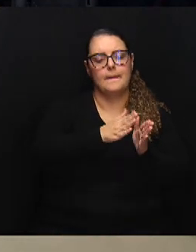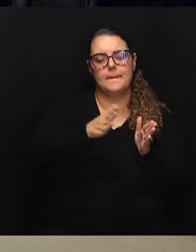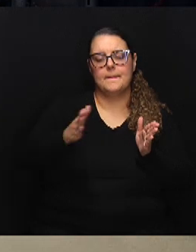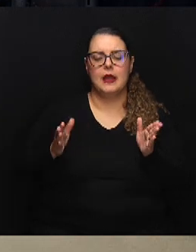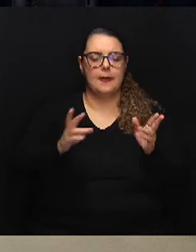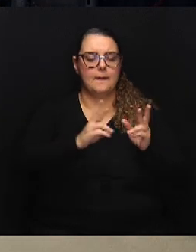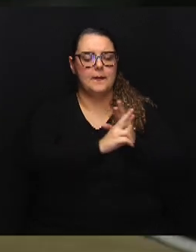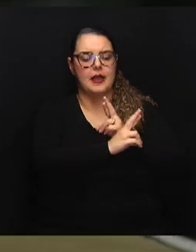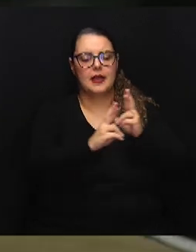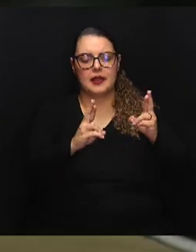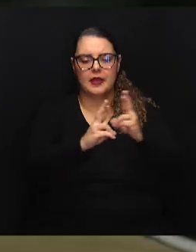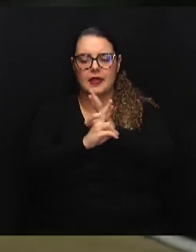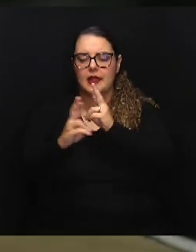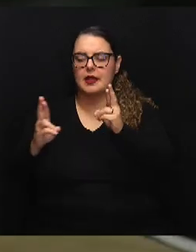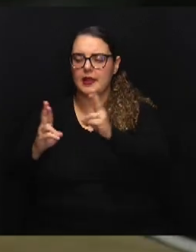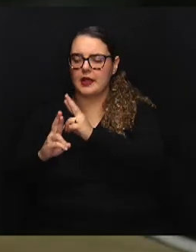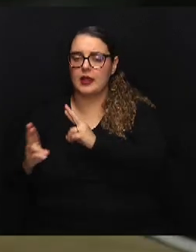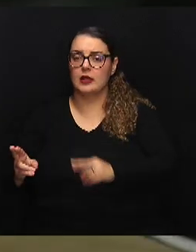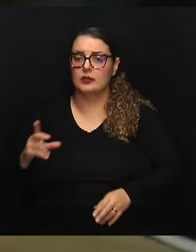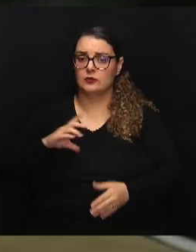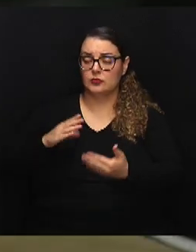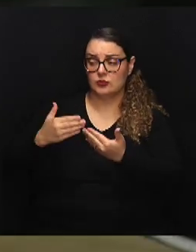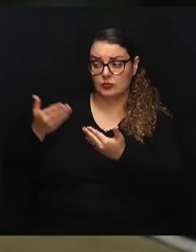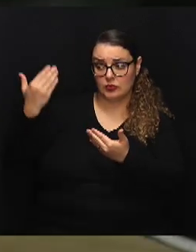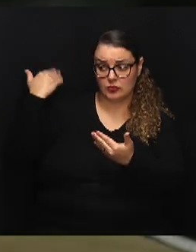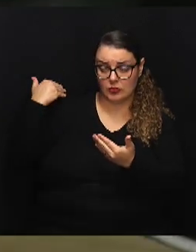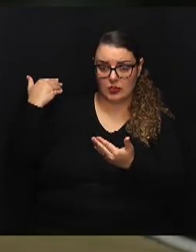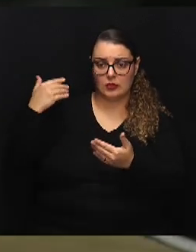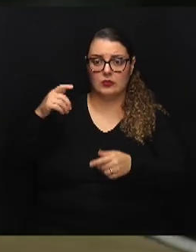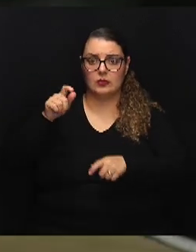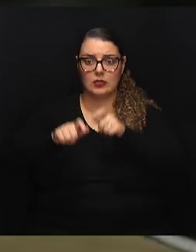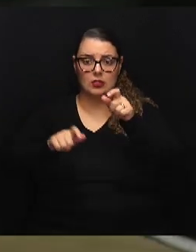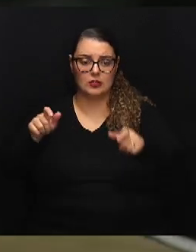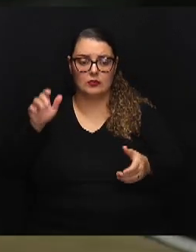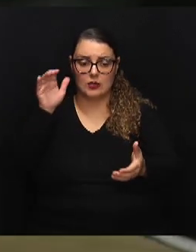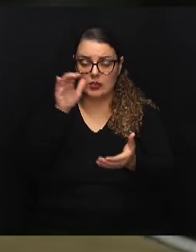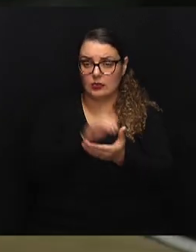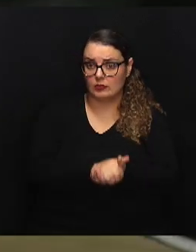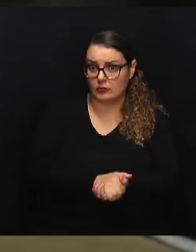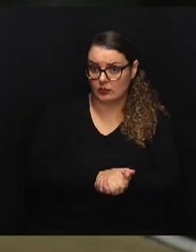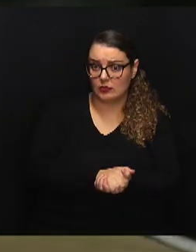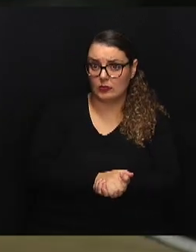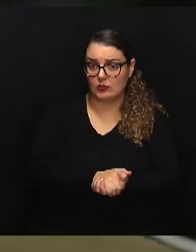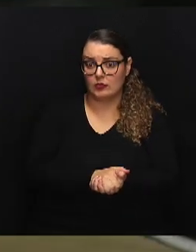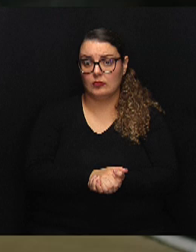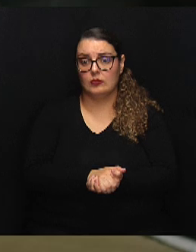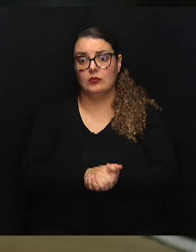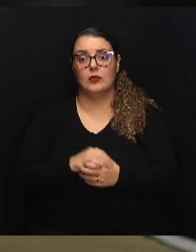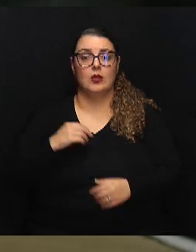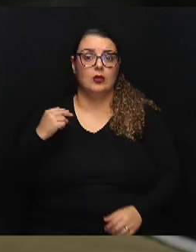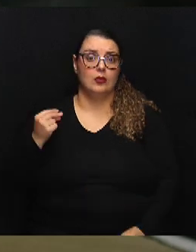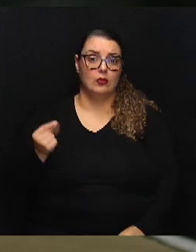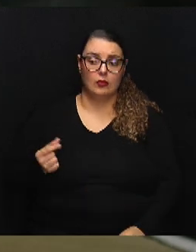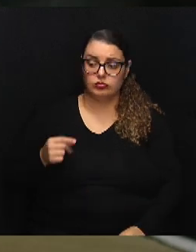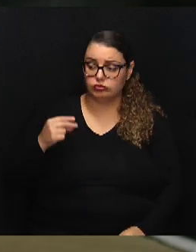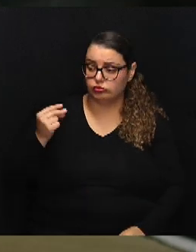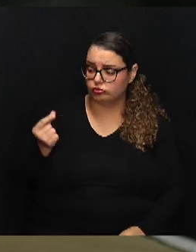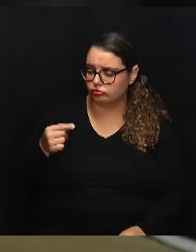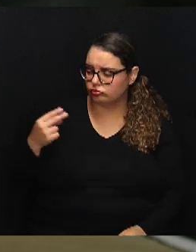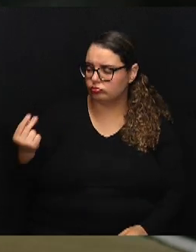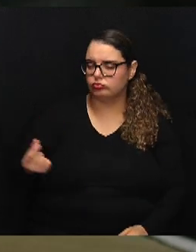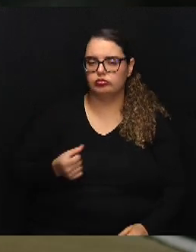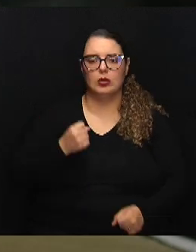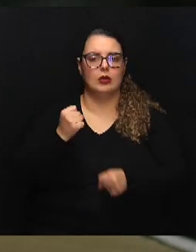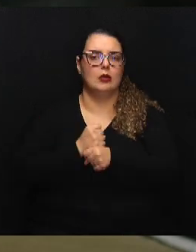né? Houve uma época em que as pessoas se casavam e aí elas ficavam muito tempo, né?